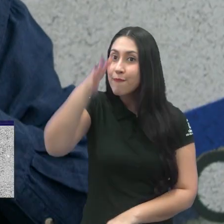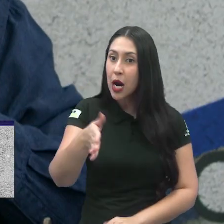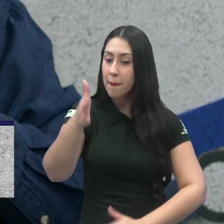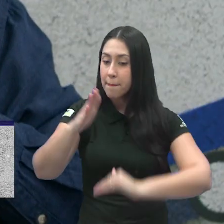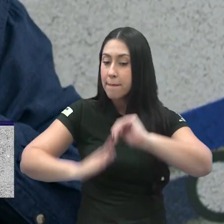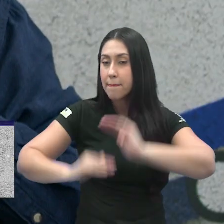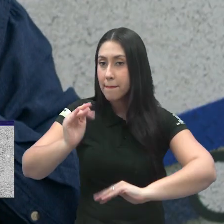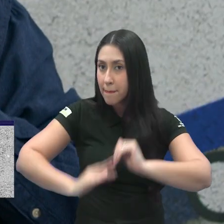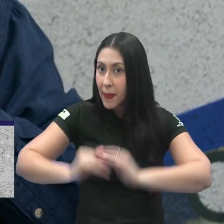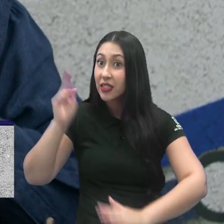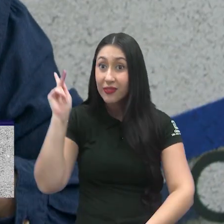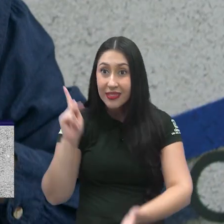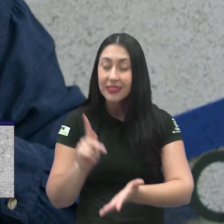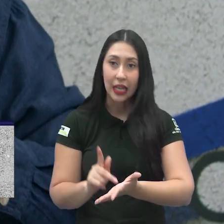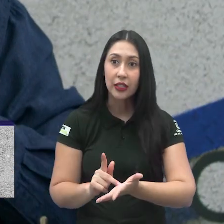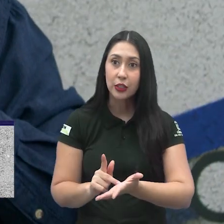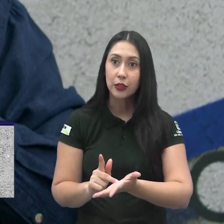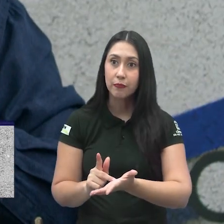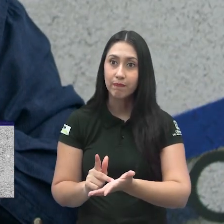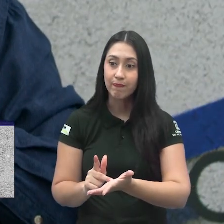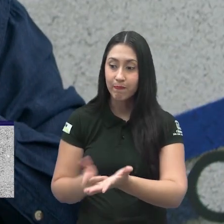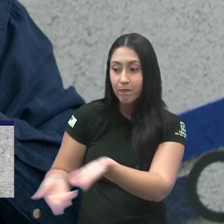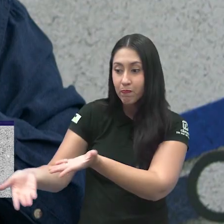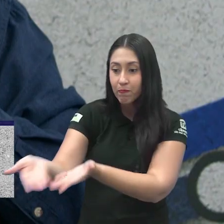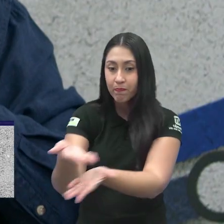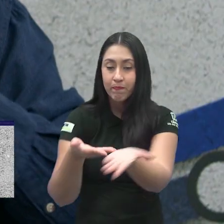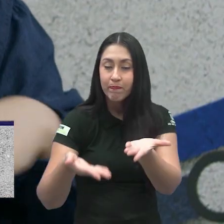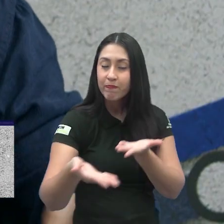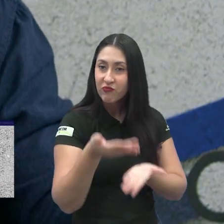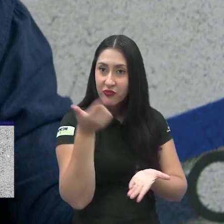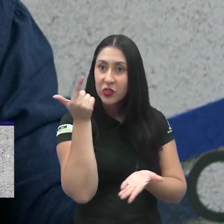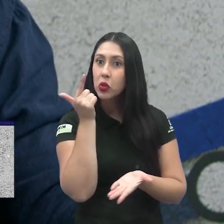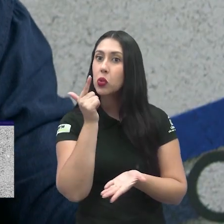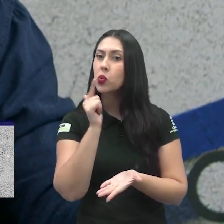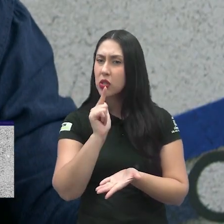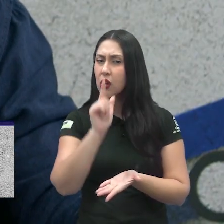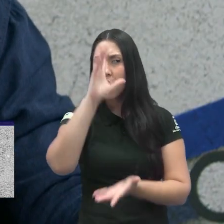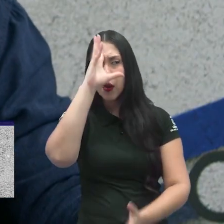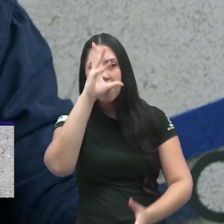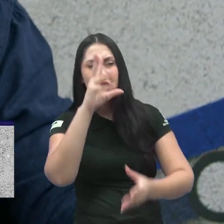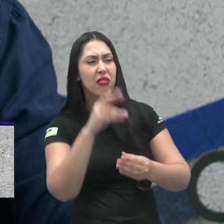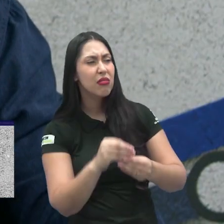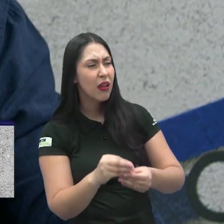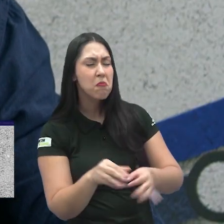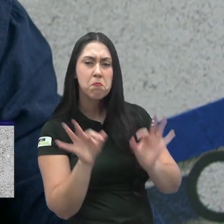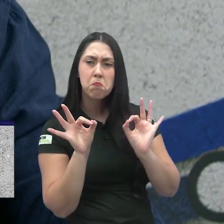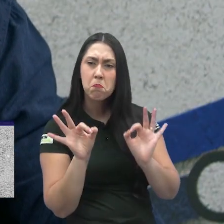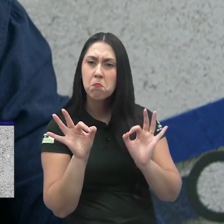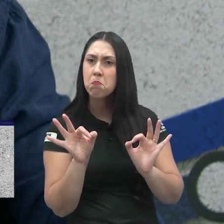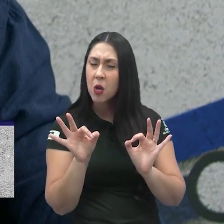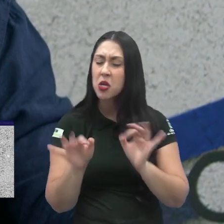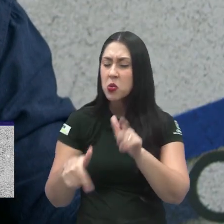são teorias das relações internacionais, teoria da integração regional dos países e conseguir ser uma boa pessoa que entende, pode aplicar isso